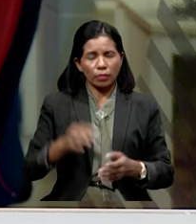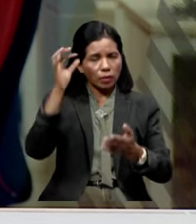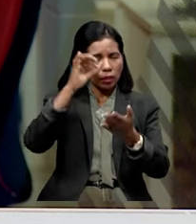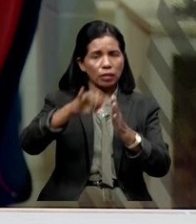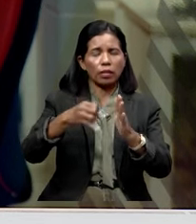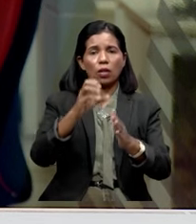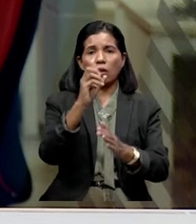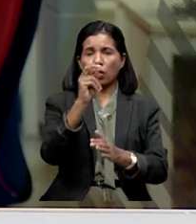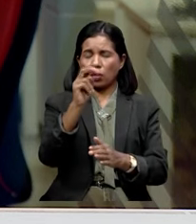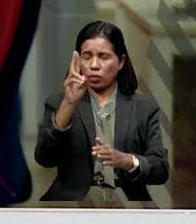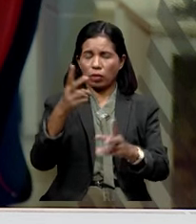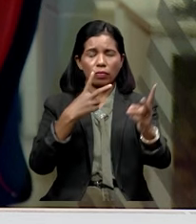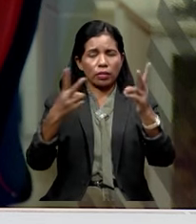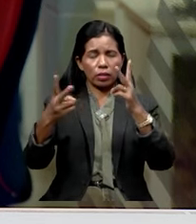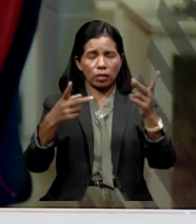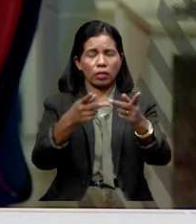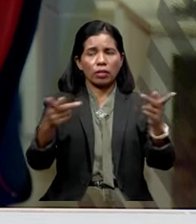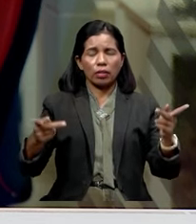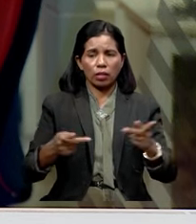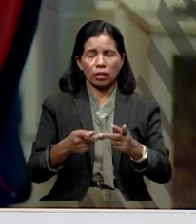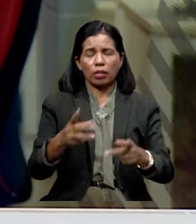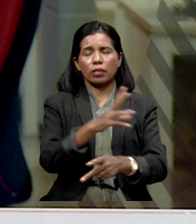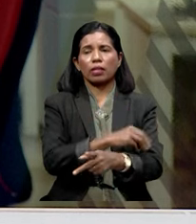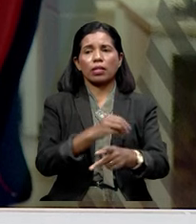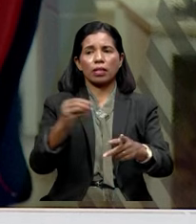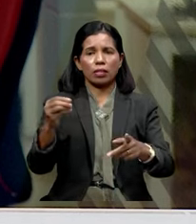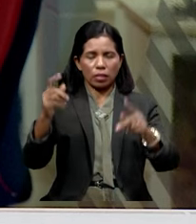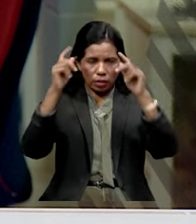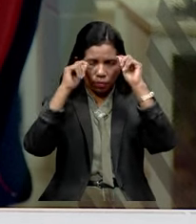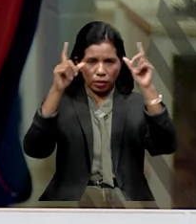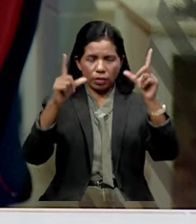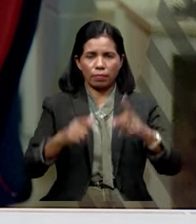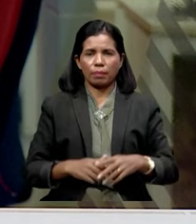Secretário-Geral ONU visita a exposição e arquivo Museu Resistência Timorense.